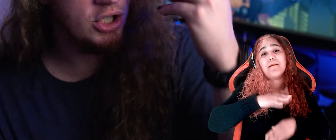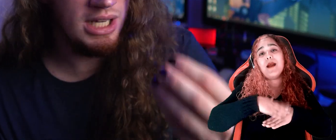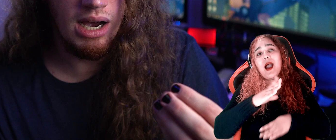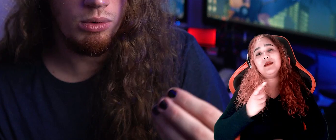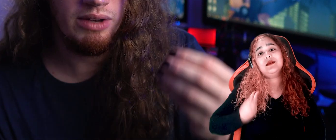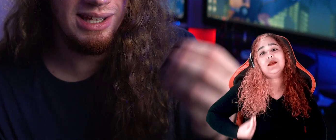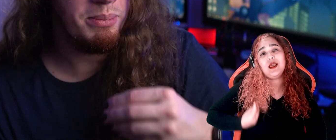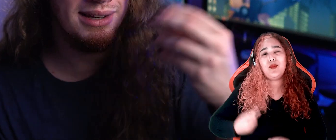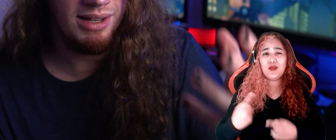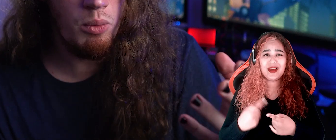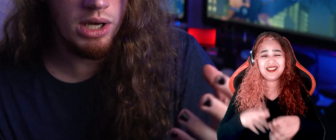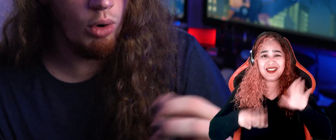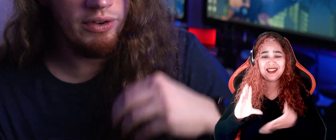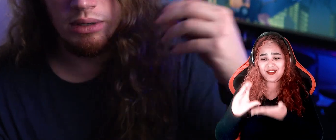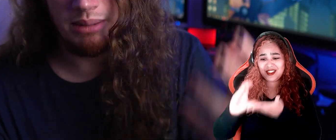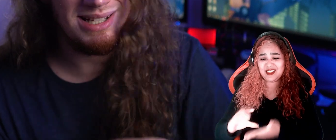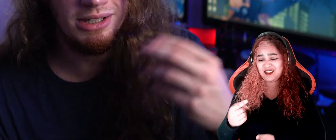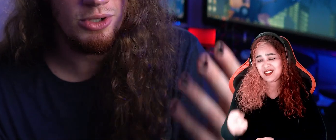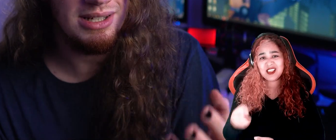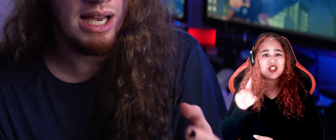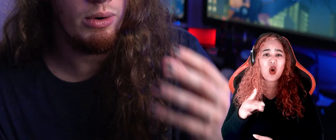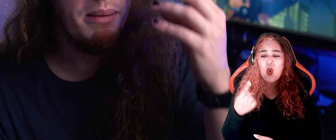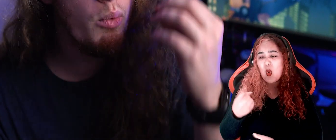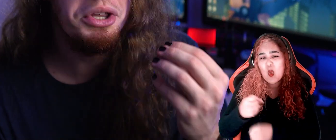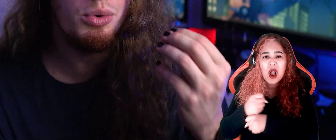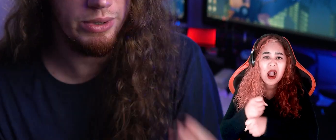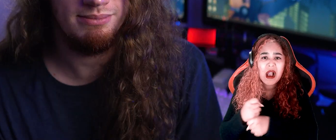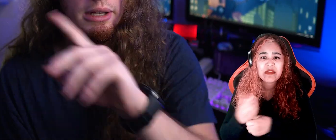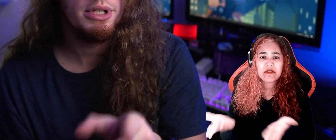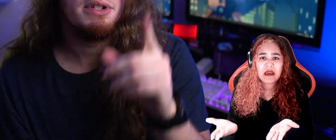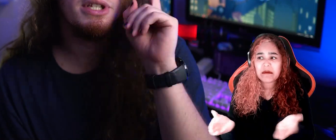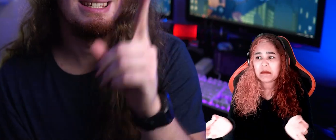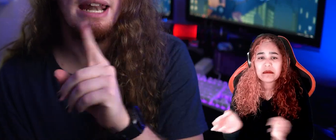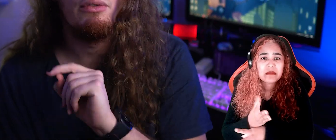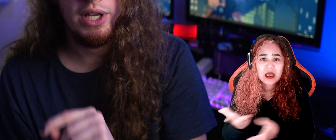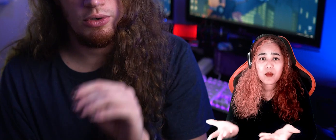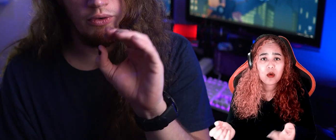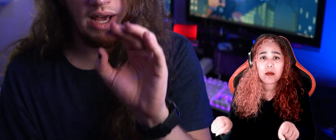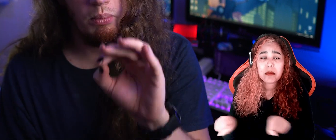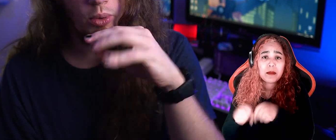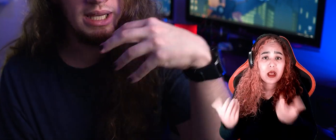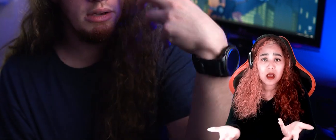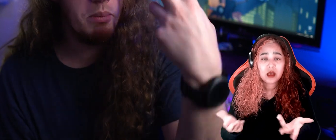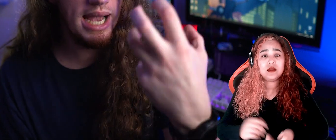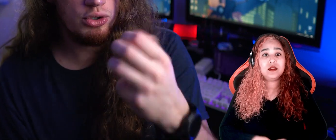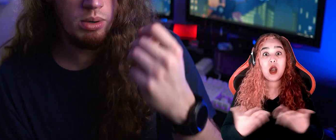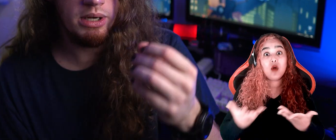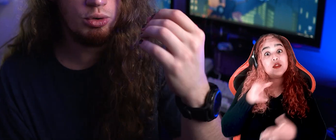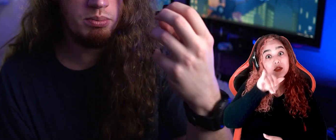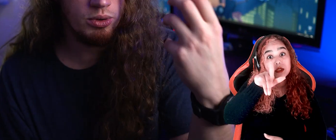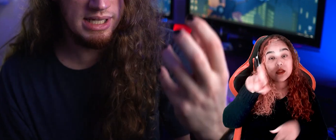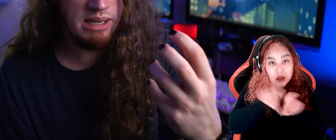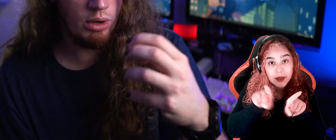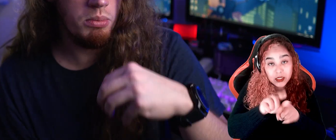investir em algo que vai quebrar daqui a um ano ou ficar ultrapassado e utilizável é muito ruim. Inclusive, se vocês quiserem um vídeo onde eu falo um pouquinho mais